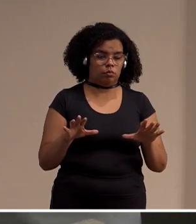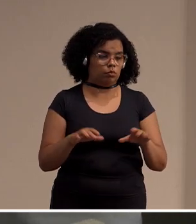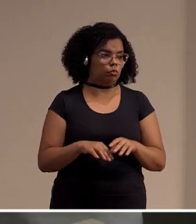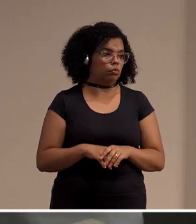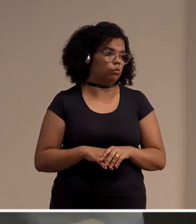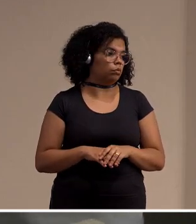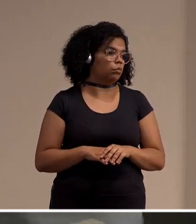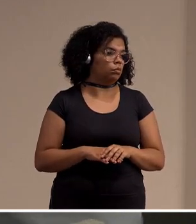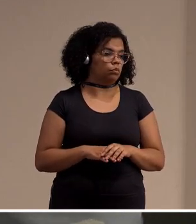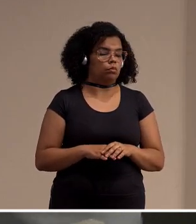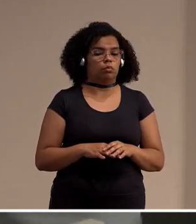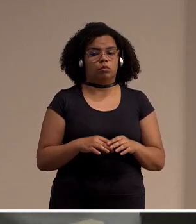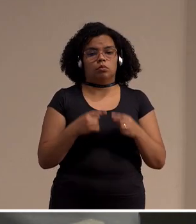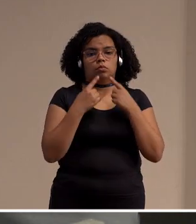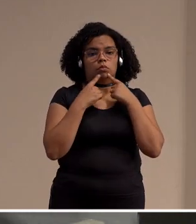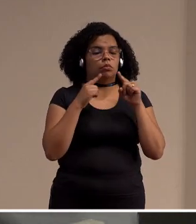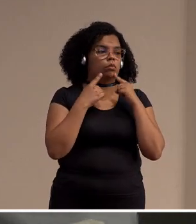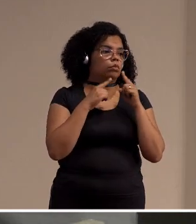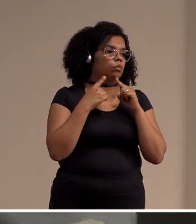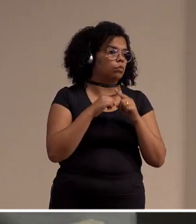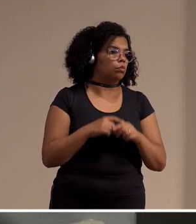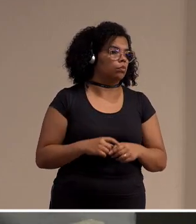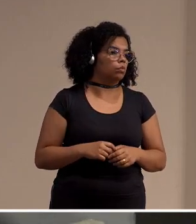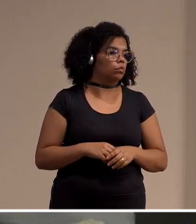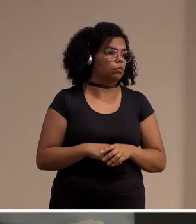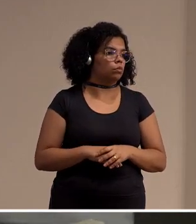aspecto críptico das ideias científicas seja,